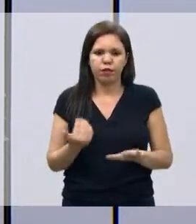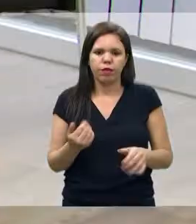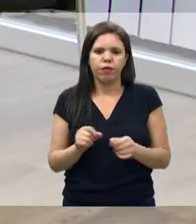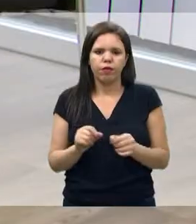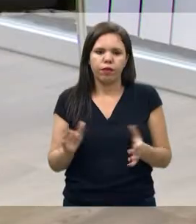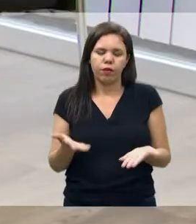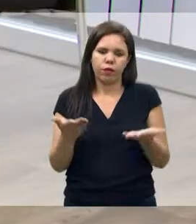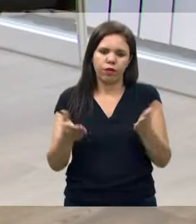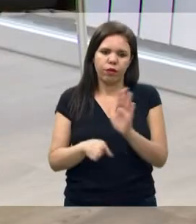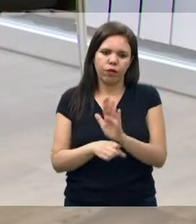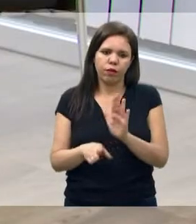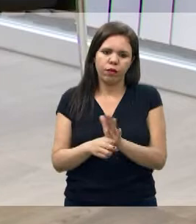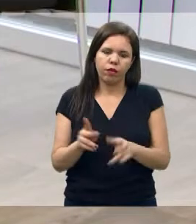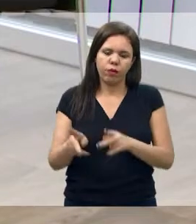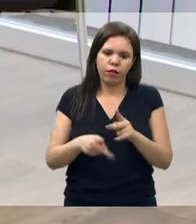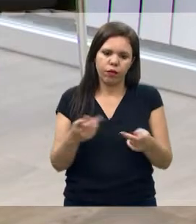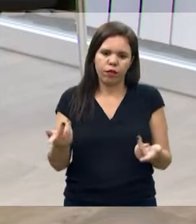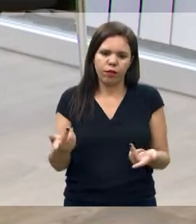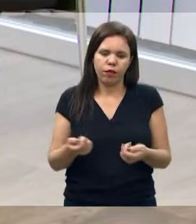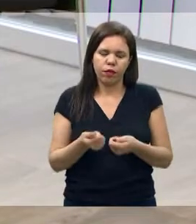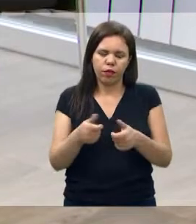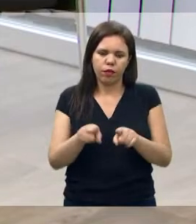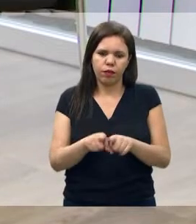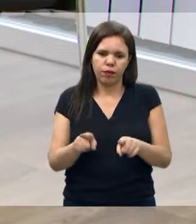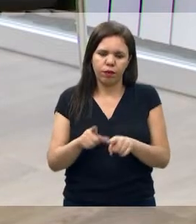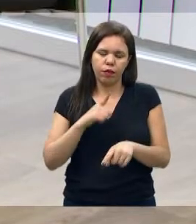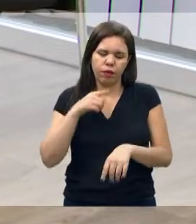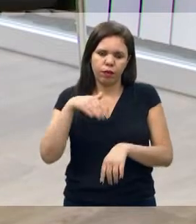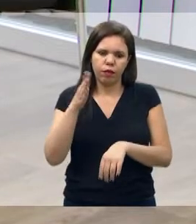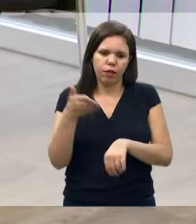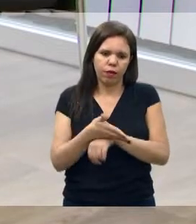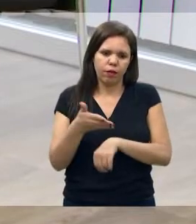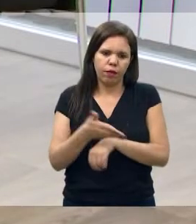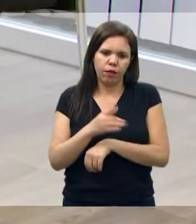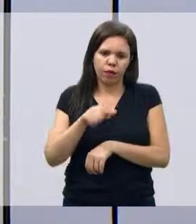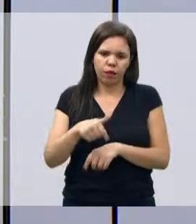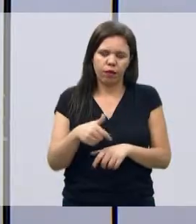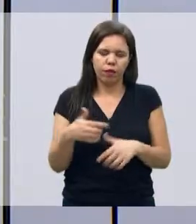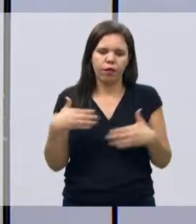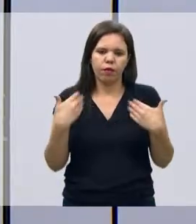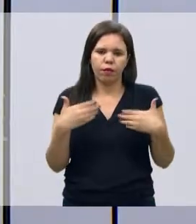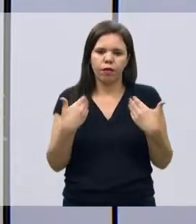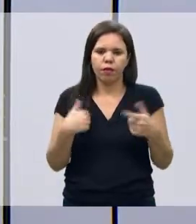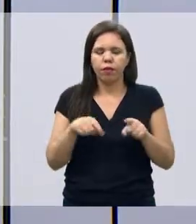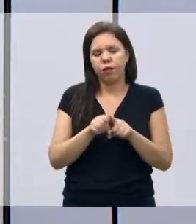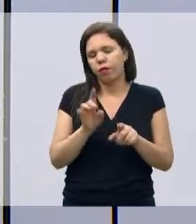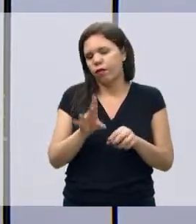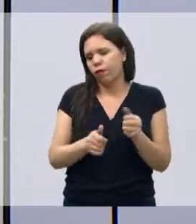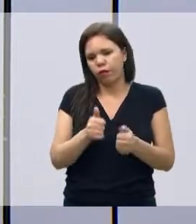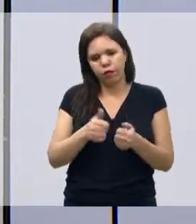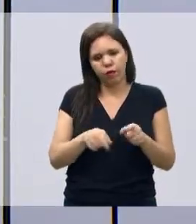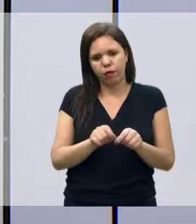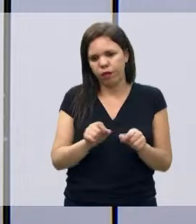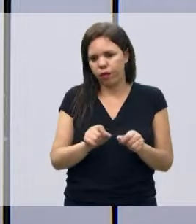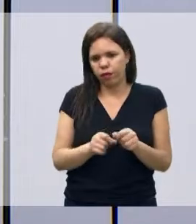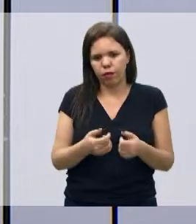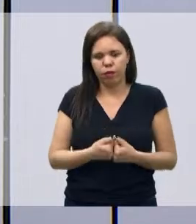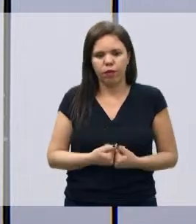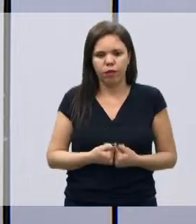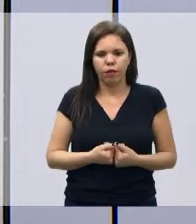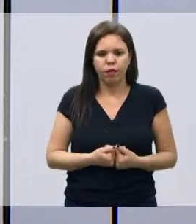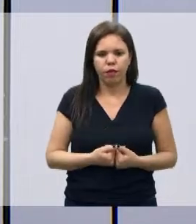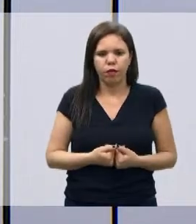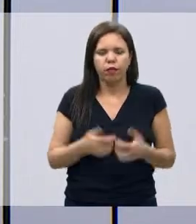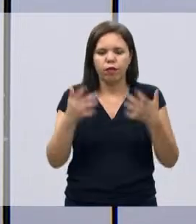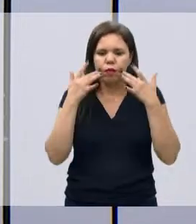muito o idoso da nossa cidade a ter mais esse lazer, não só em futebol. Teria também